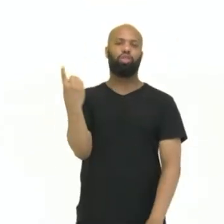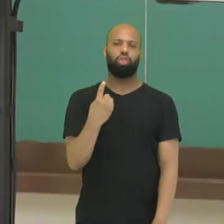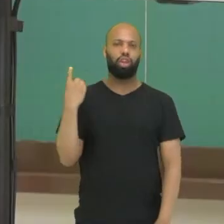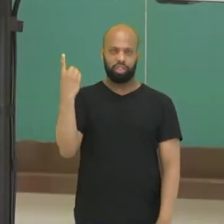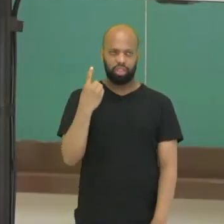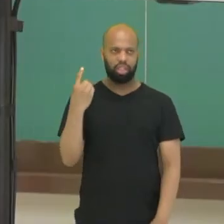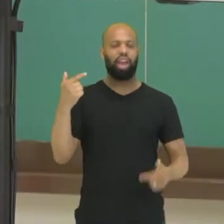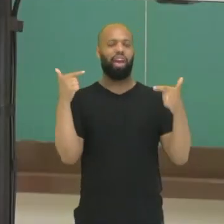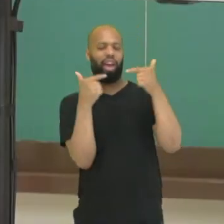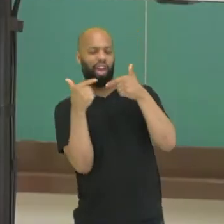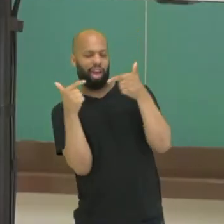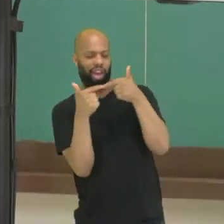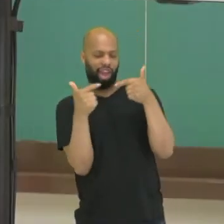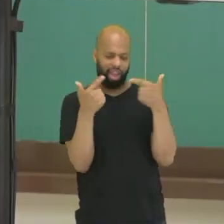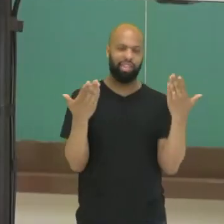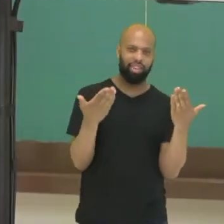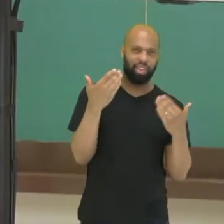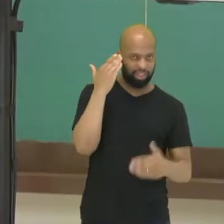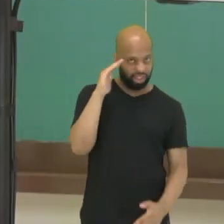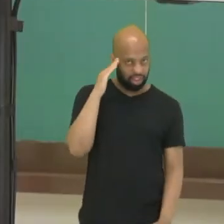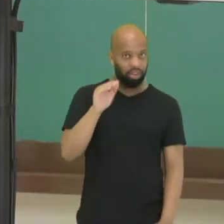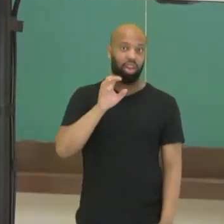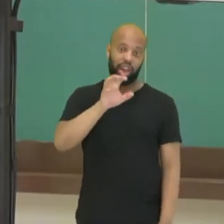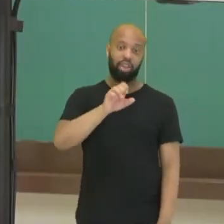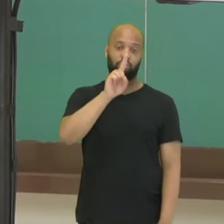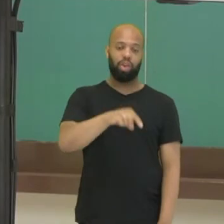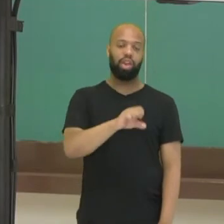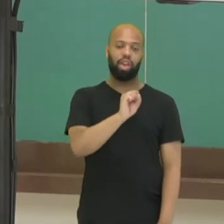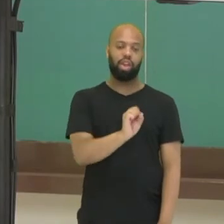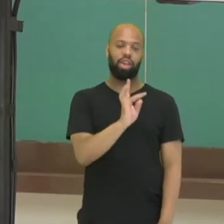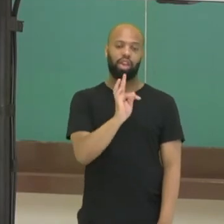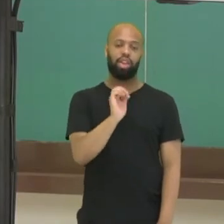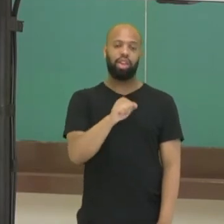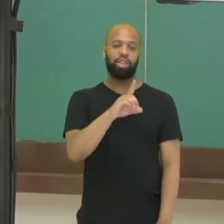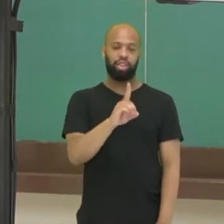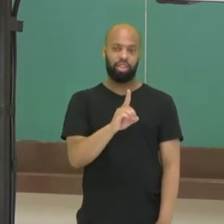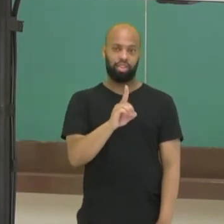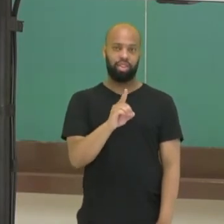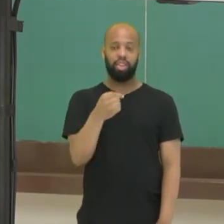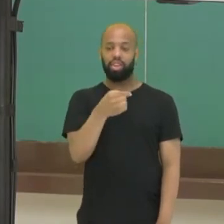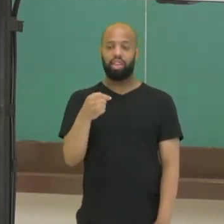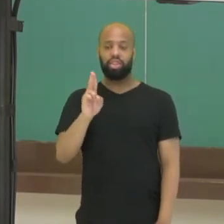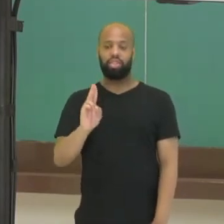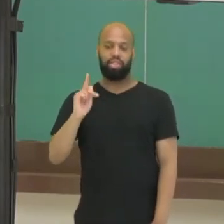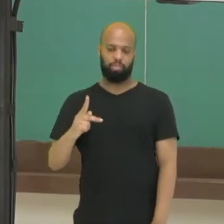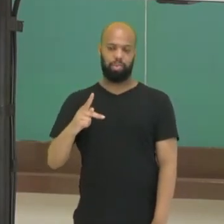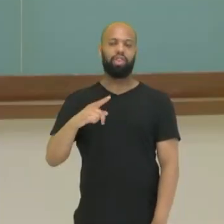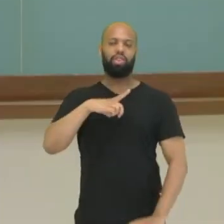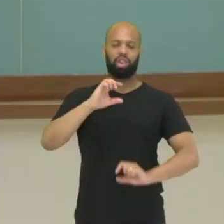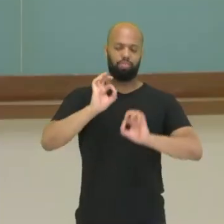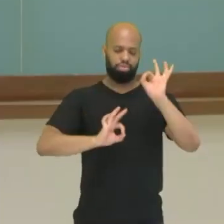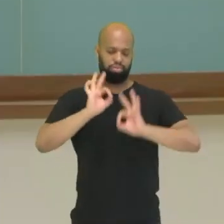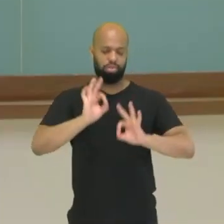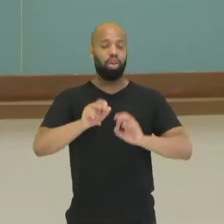fazem a apresentação ali sozinho com o público, né, então eles têm que estar muito preparados e com certeza utilizam um dos